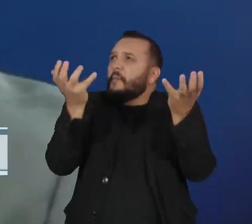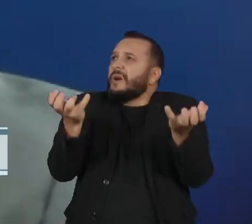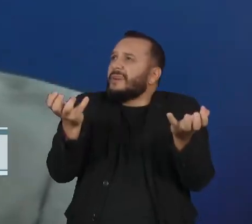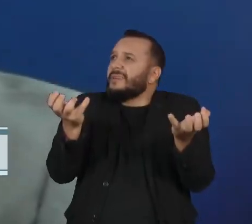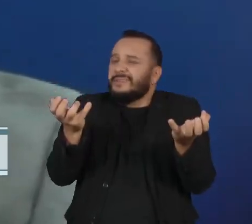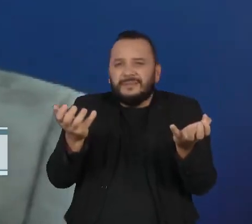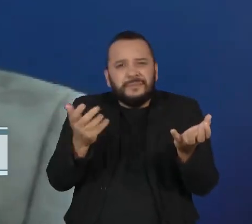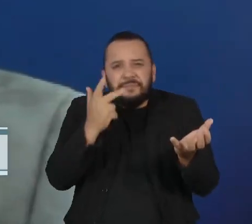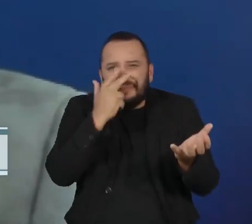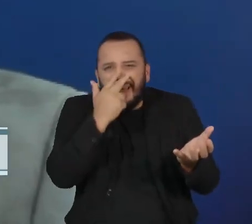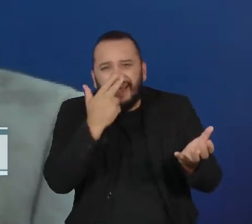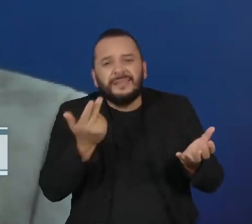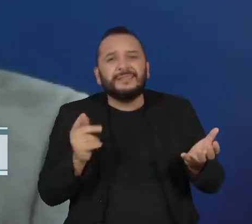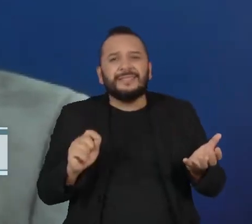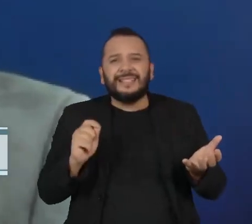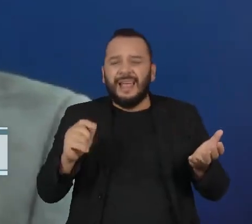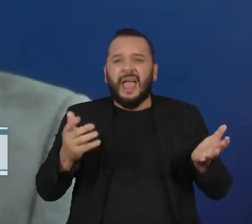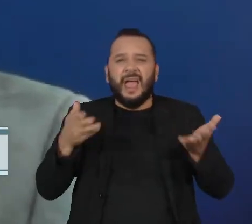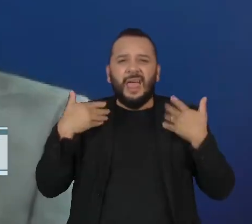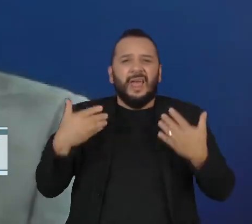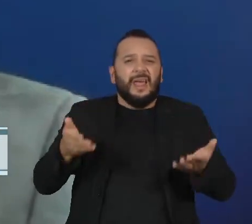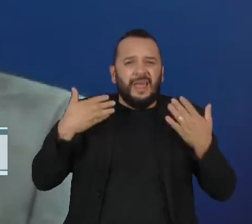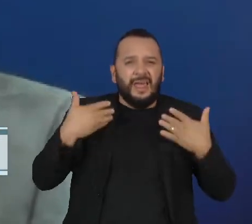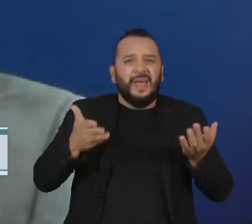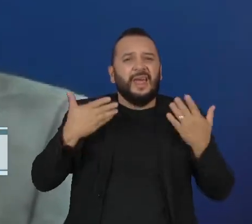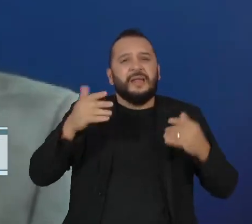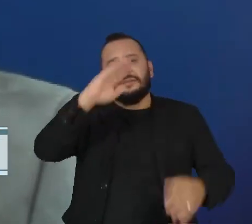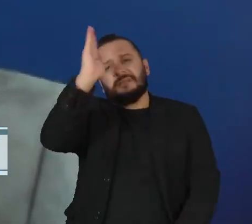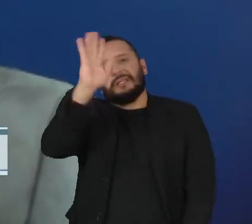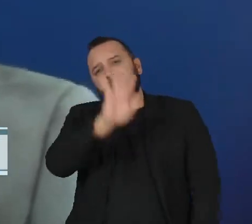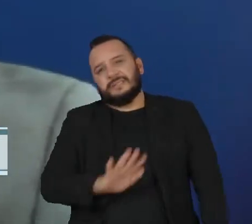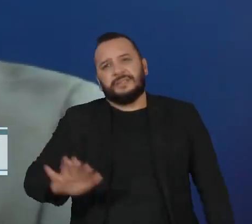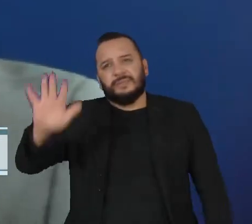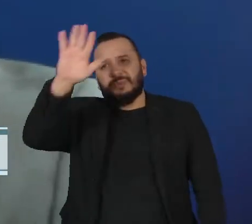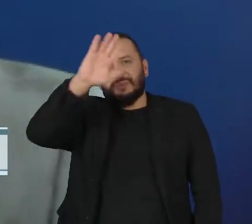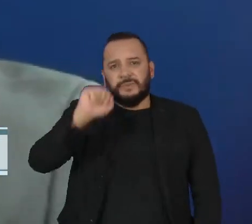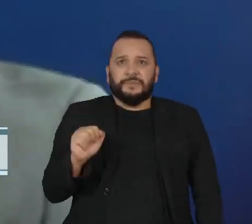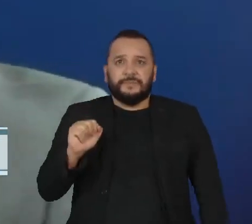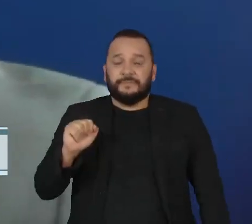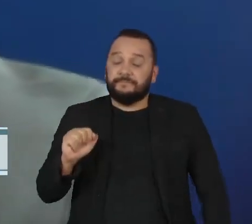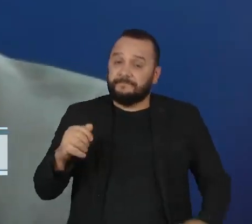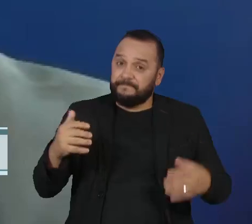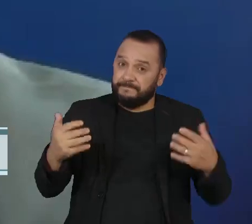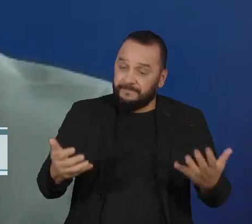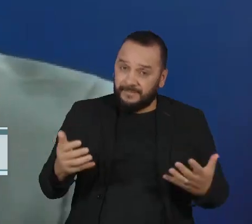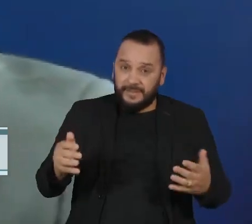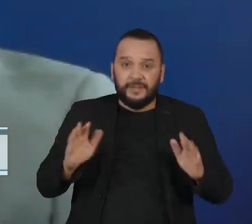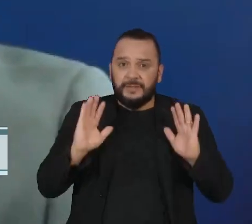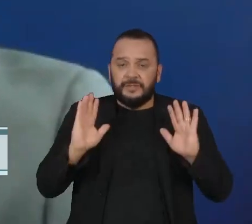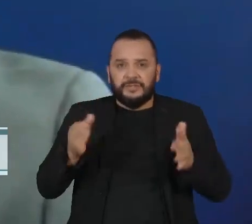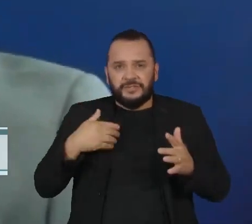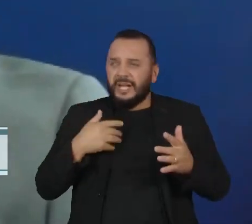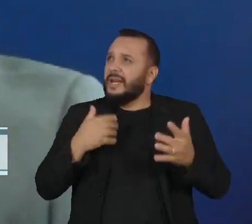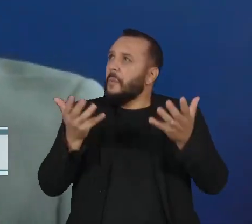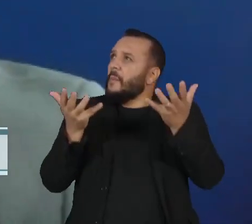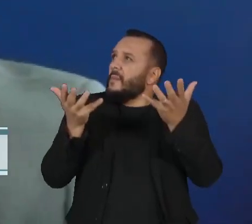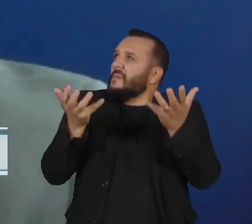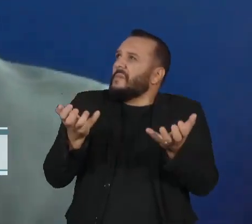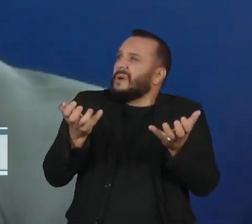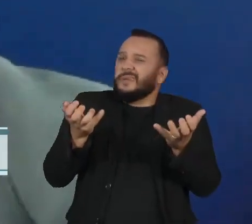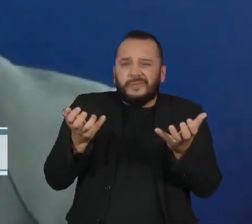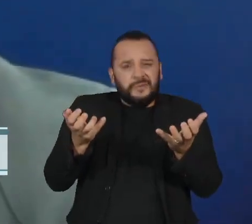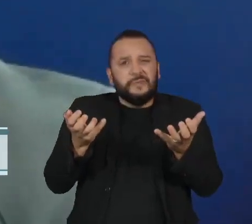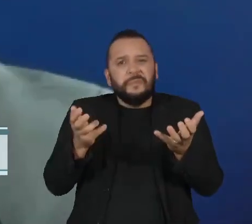mais ficasse extremamente quente em grande parte do Brasil. Para a gente vencer essa barreira que funciona como